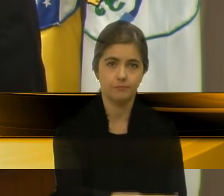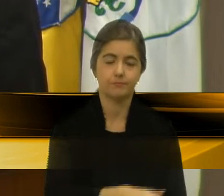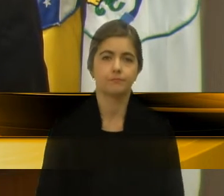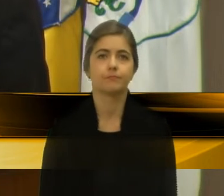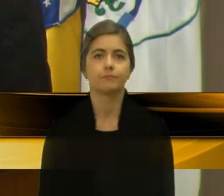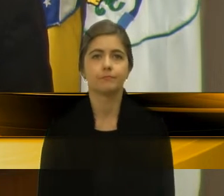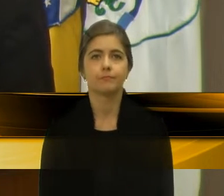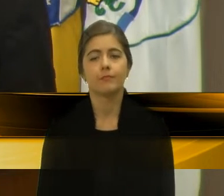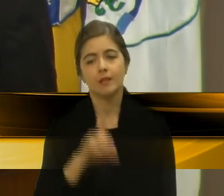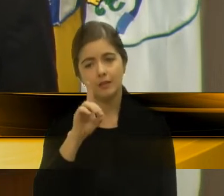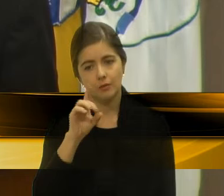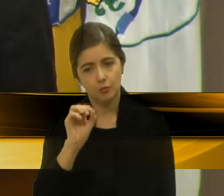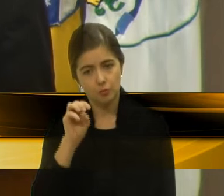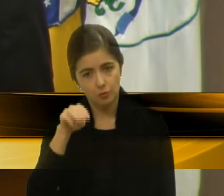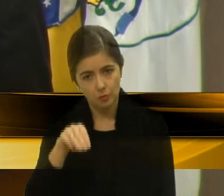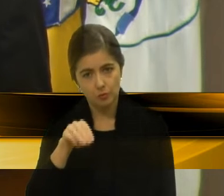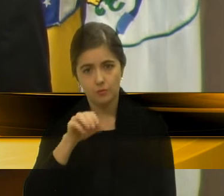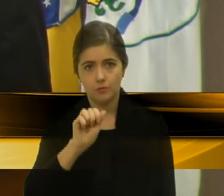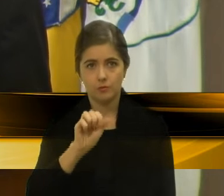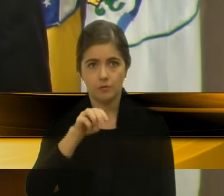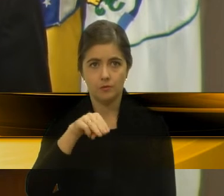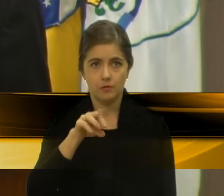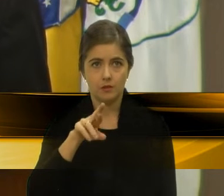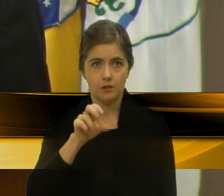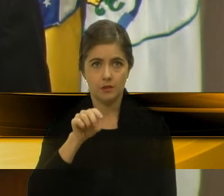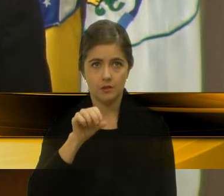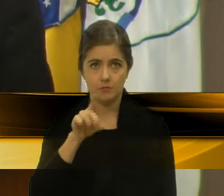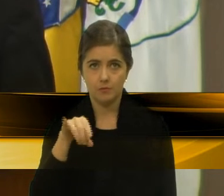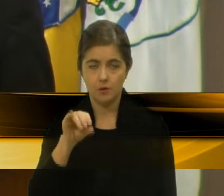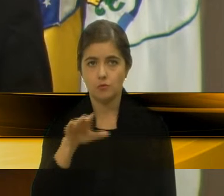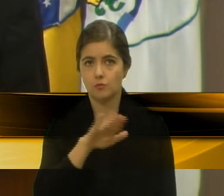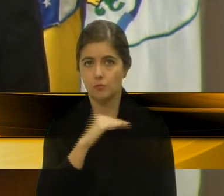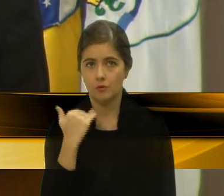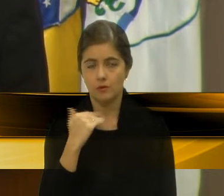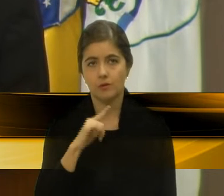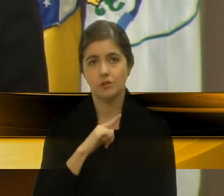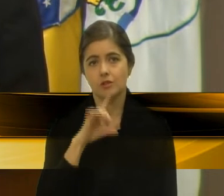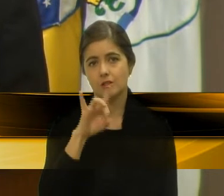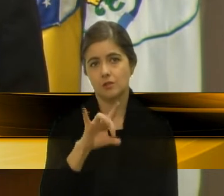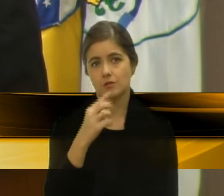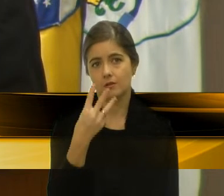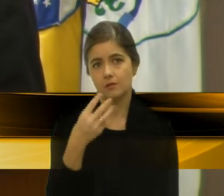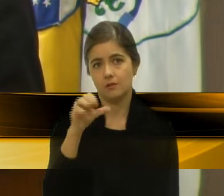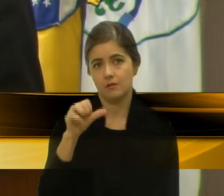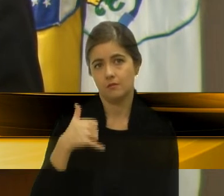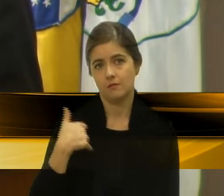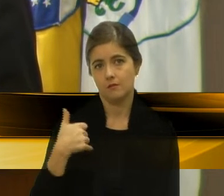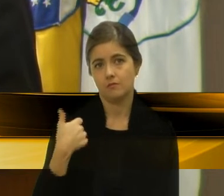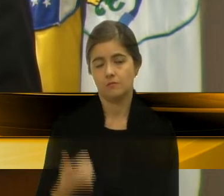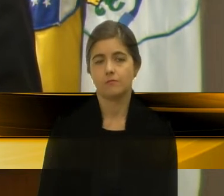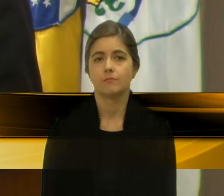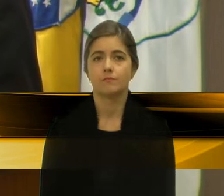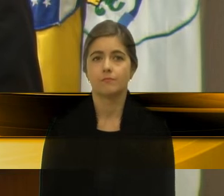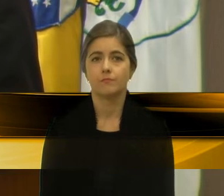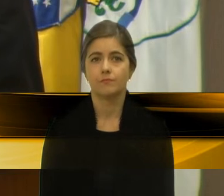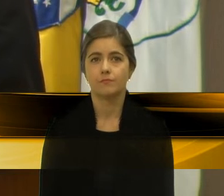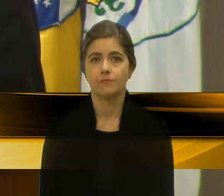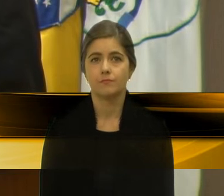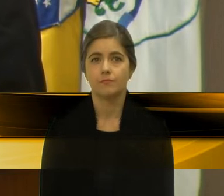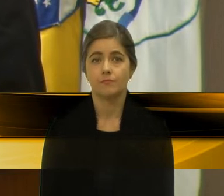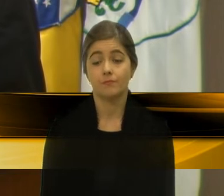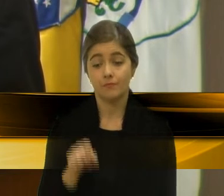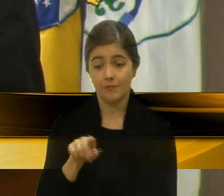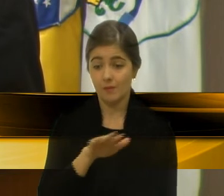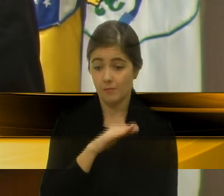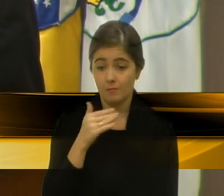Dom Ambrósio, então, foi a única vítima fatal do acidente. Ele tinha apenas 39 anos. E a morte de Dom